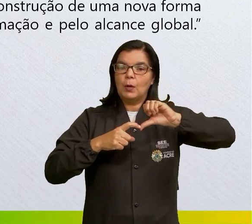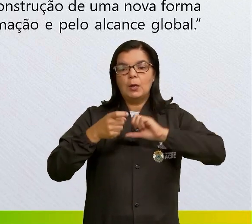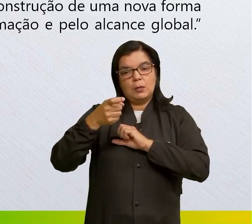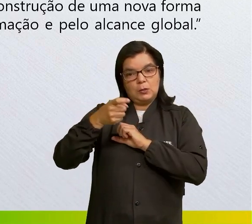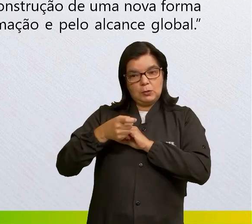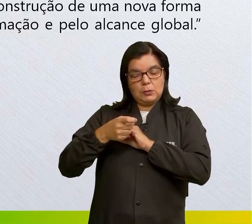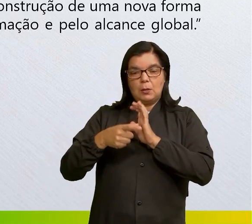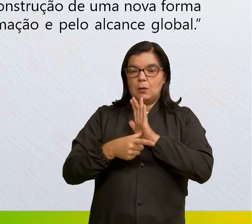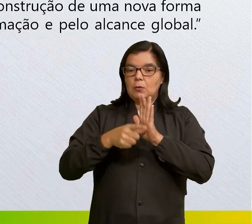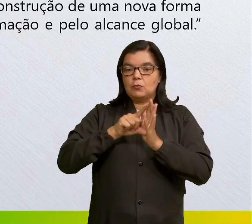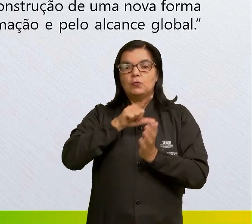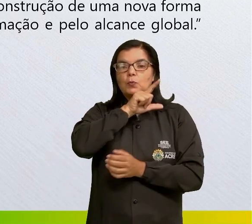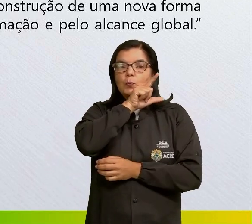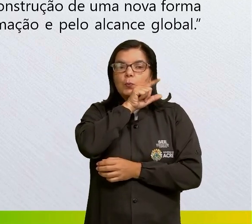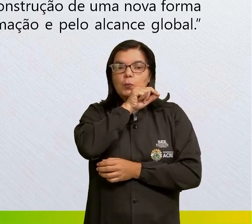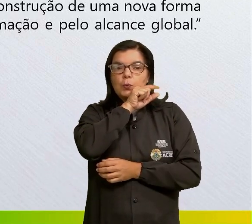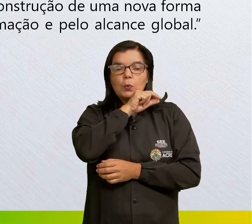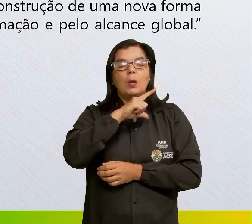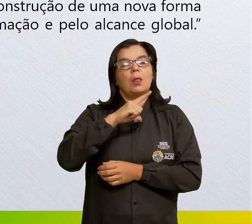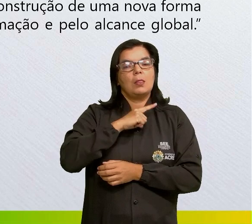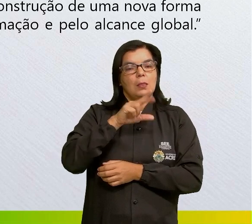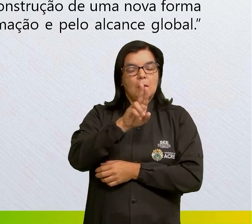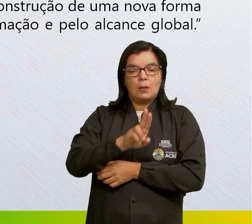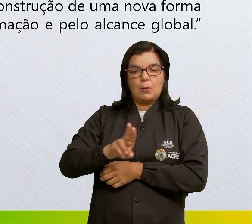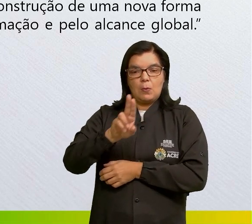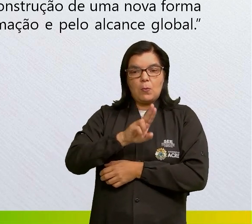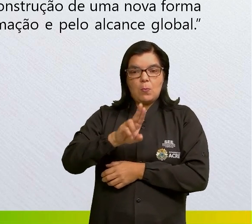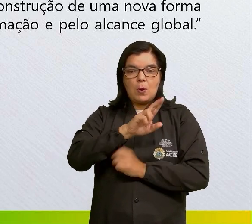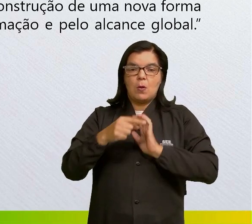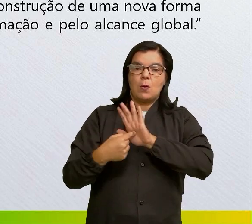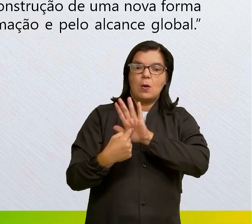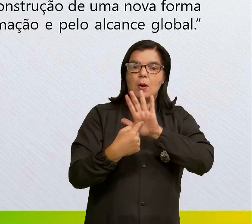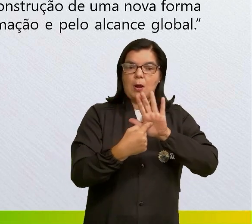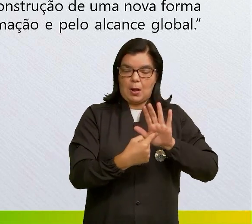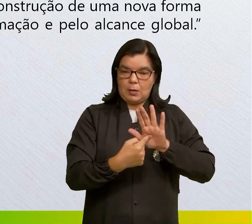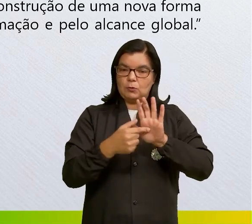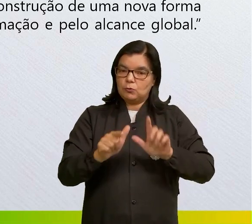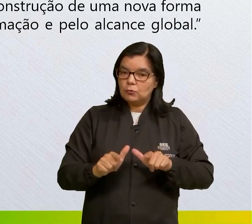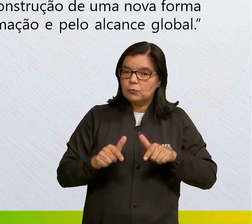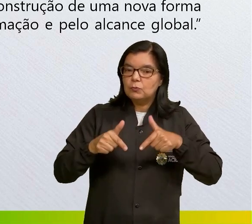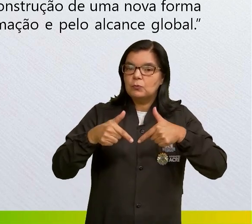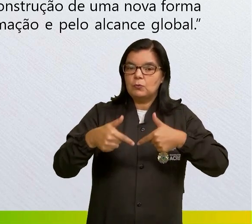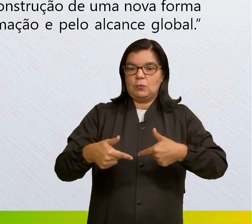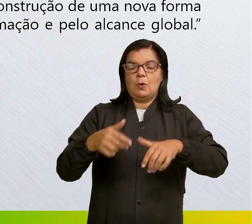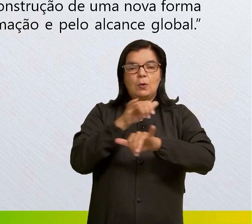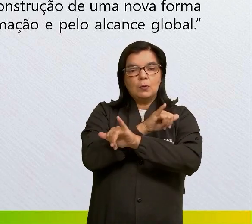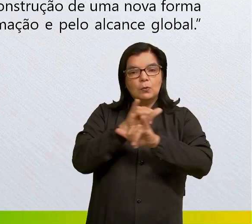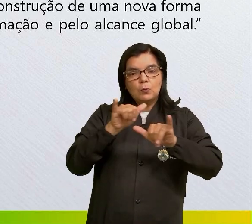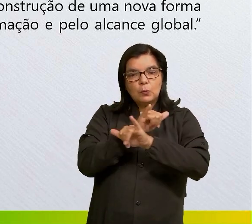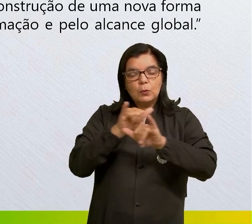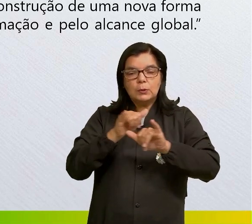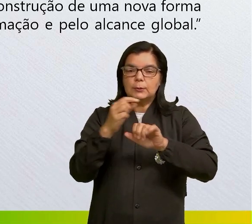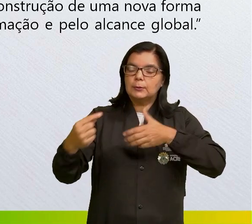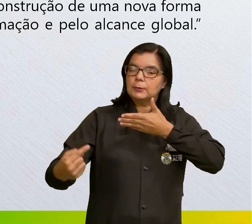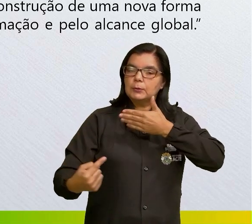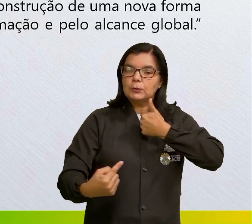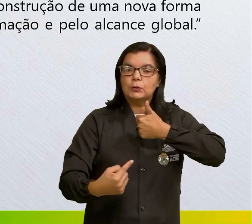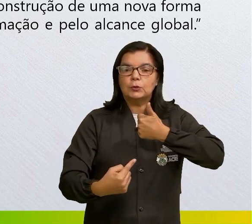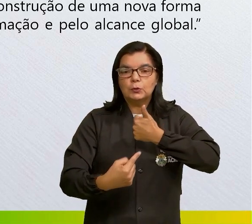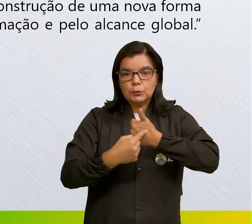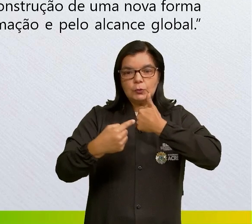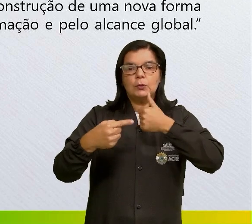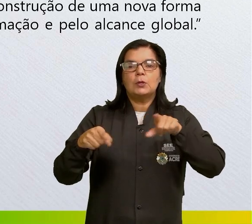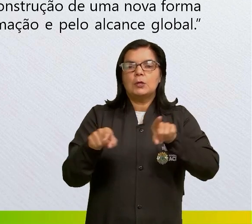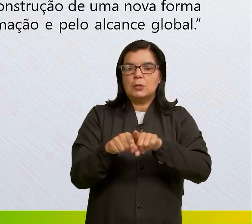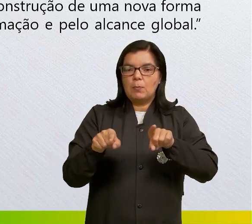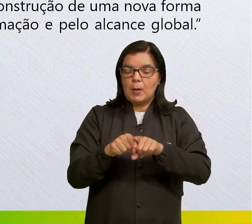antigo Twitter, têm sido utilizadas para convocar atos, divulgar denúncias e